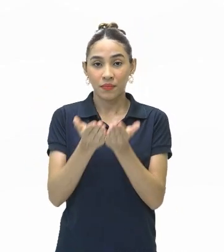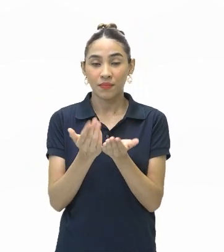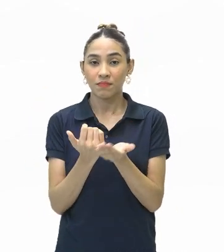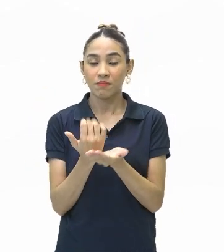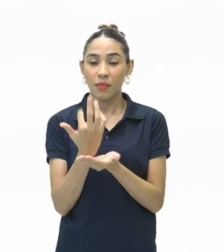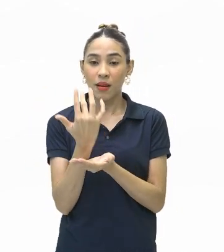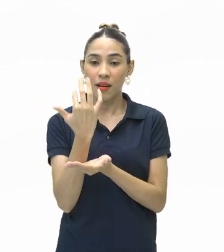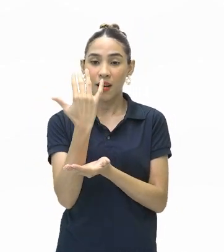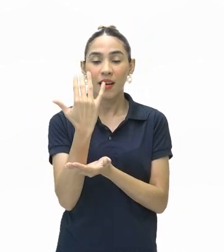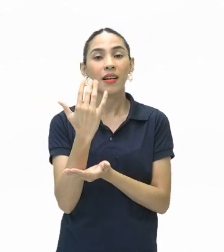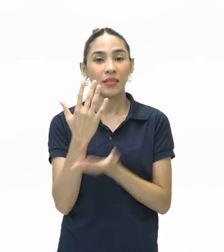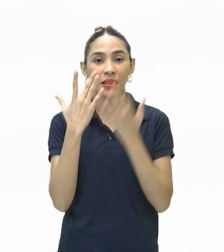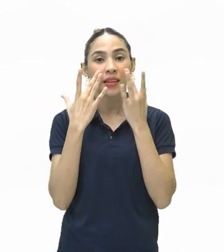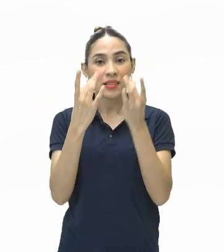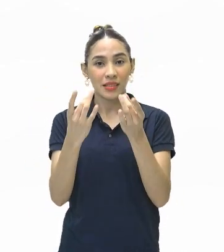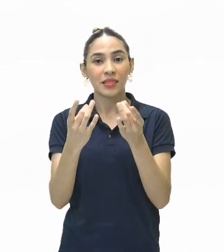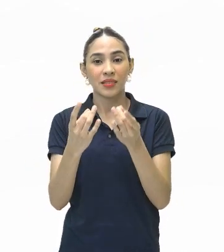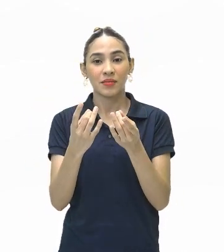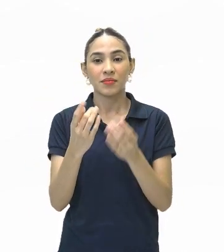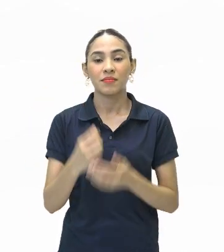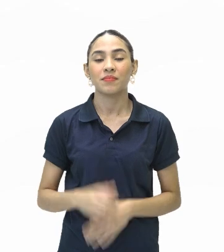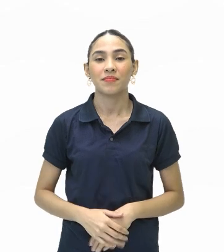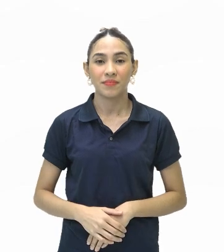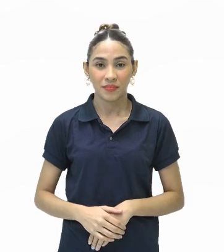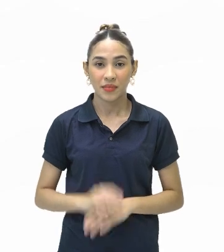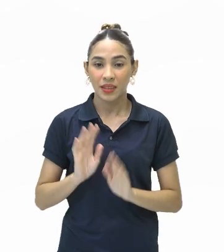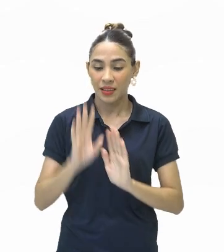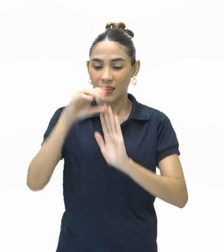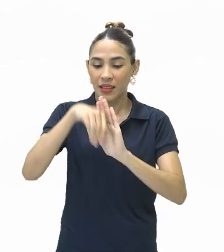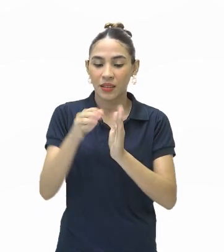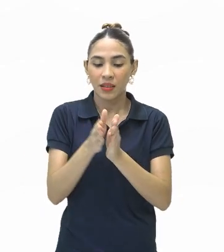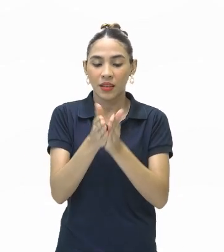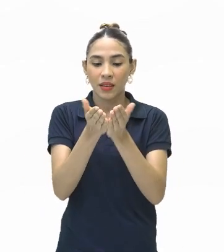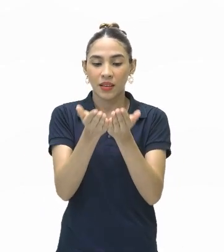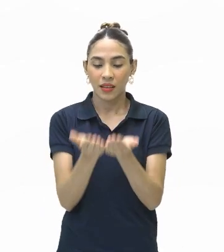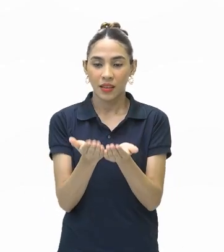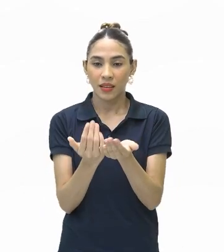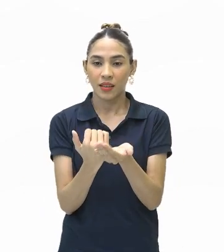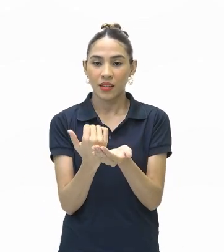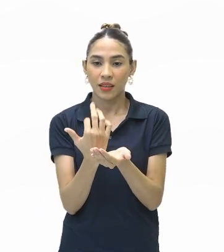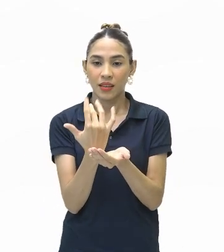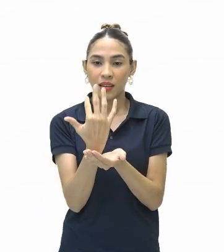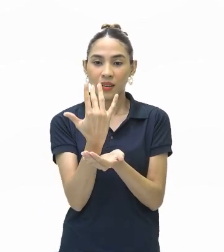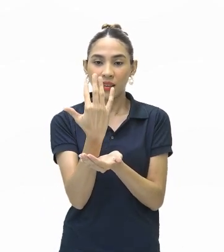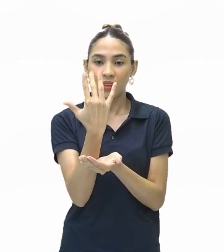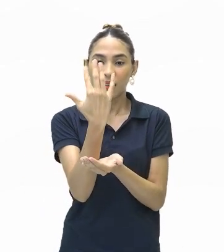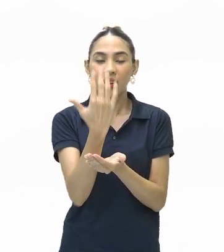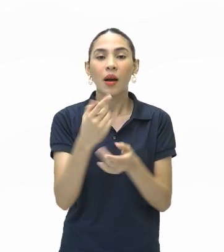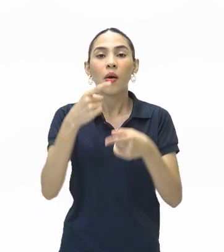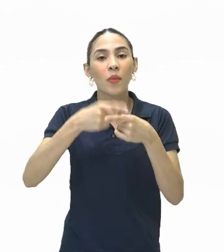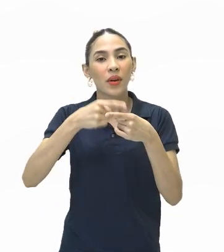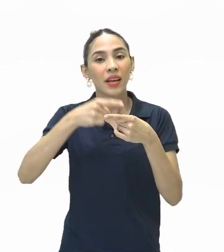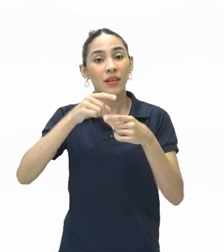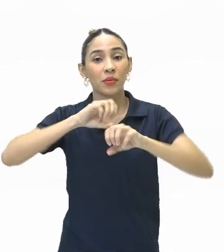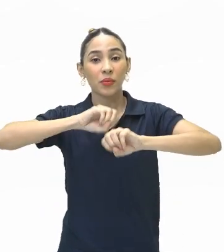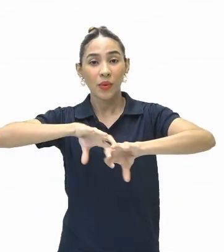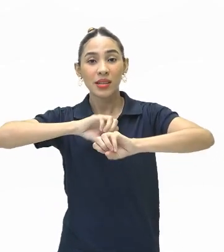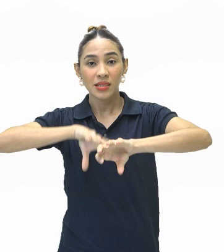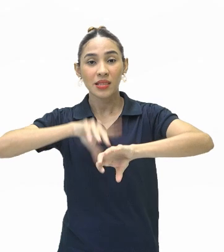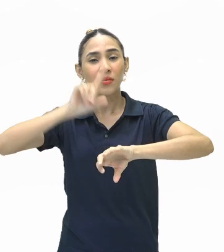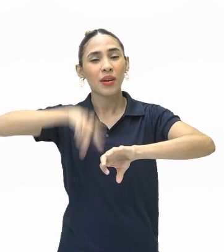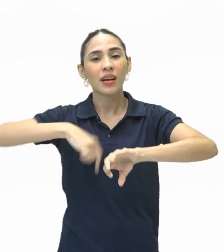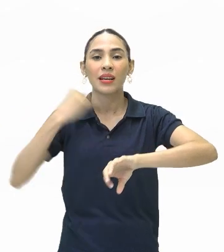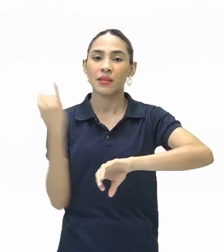muito a atenção, né? Essa árvore aí dentro, nascendo, surgindo dentro dos livros. Por quê? Porque a educação, ela